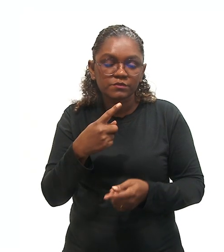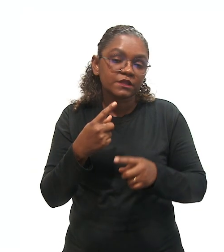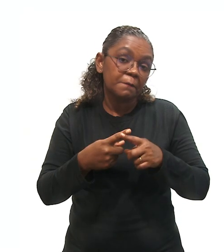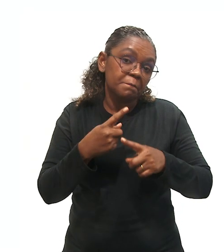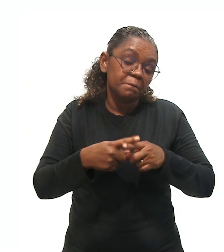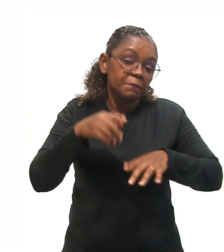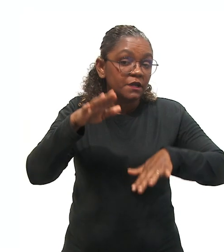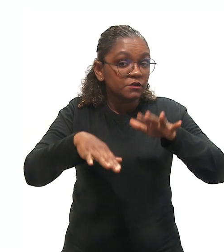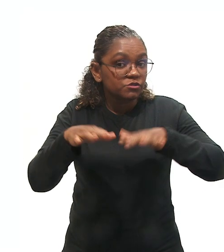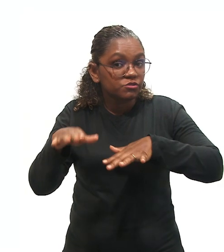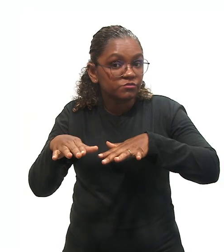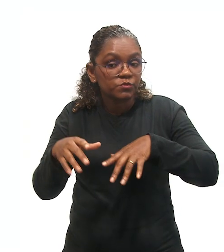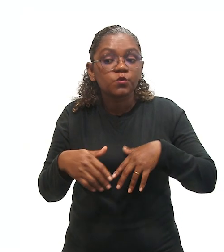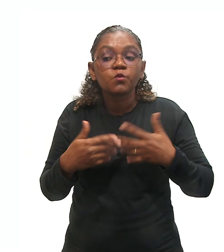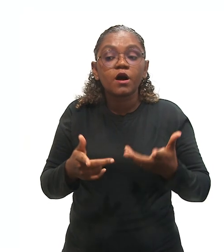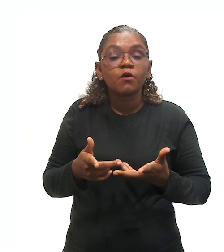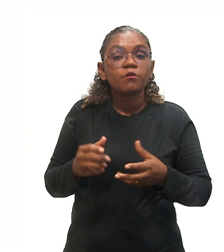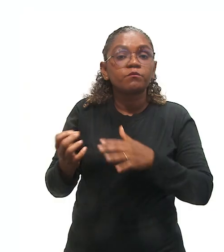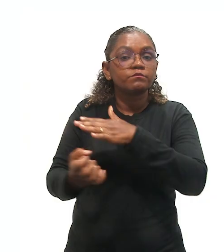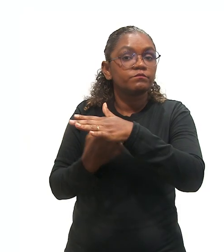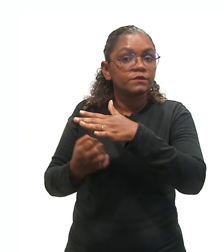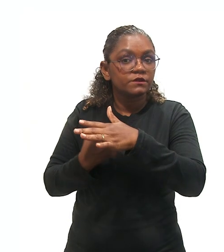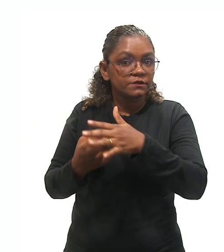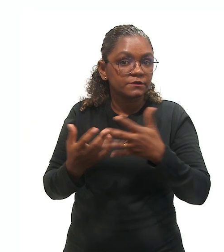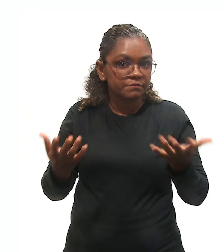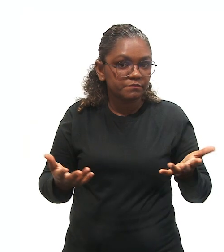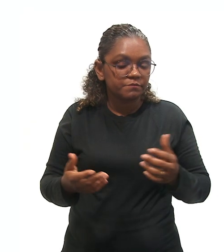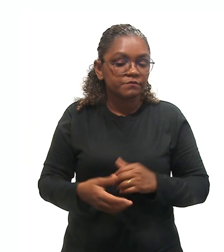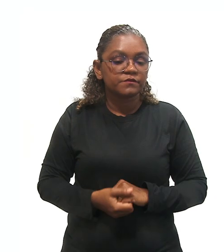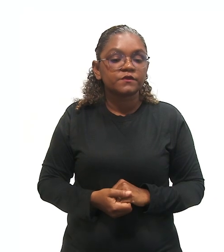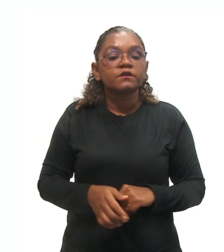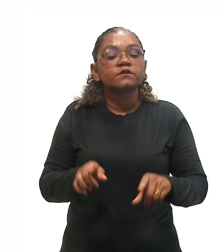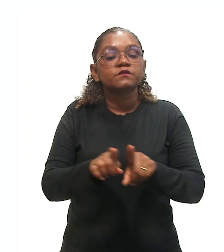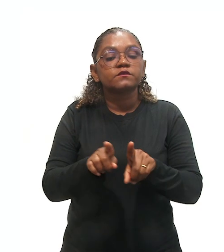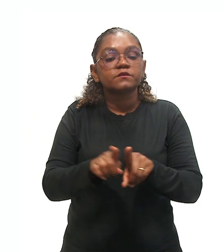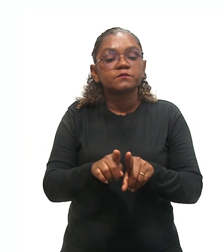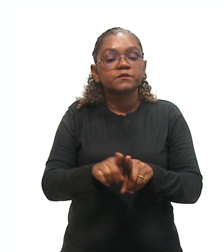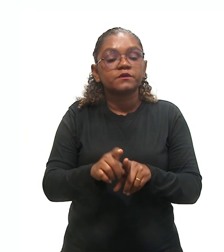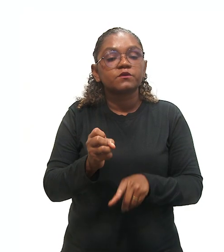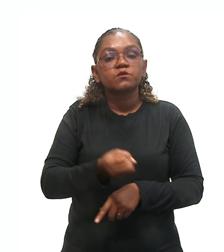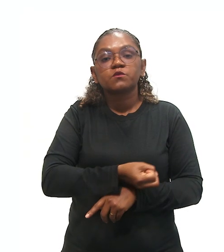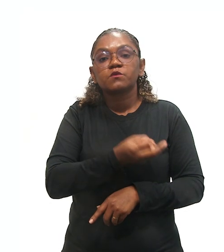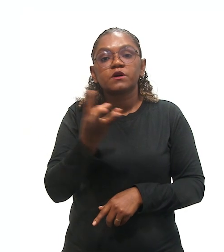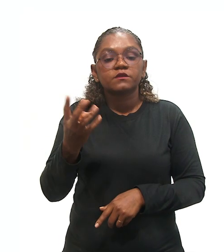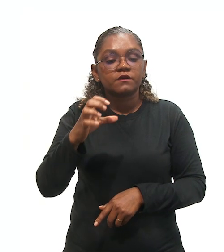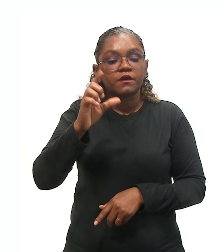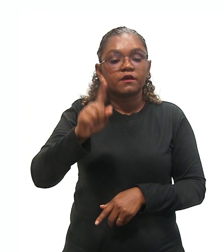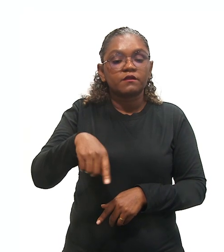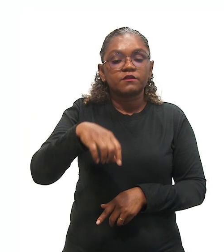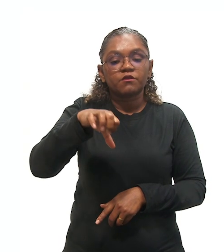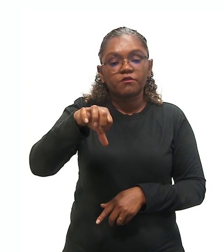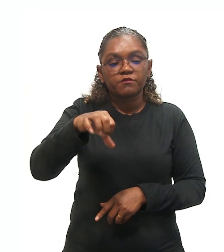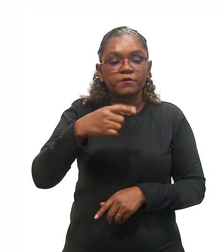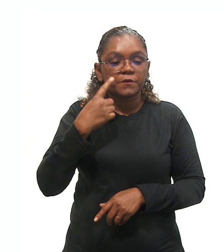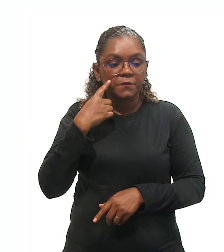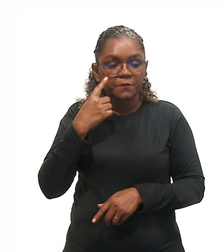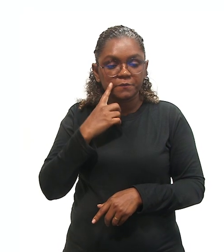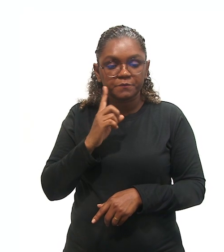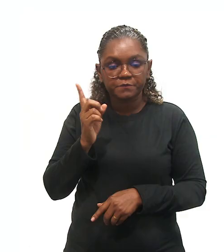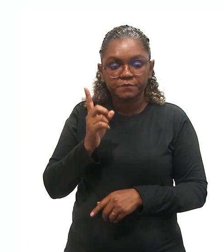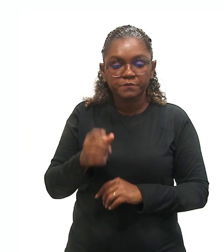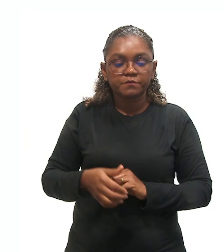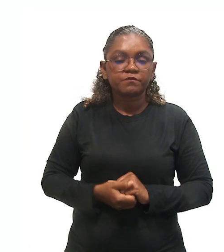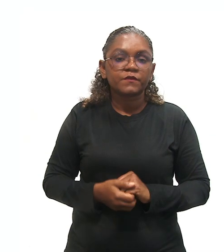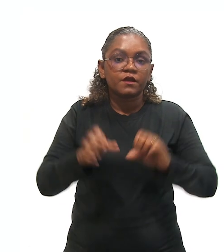da entidade, certo? Composto por 9 dígitos de acordo com a seguinte estrutura. O PCASP